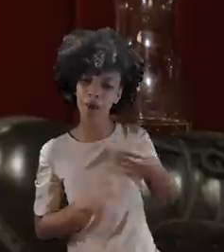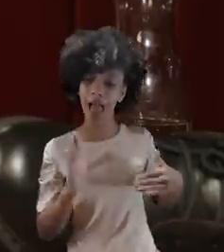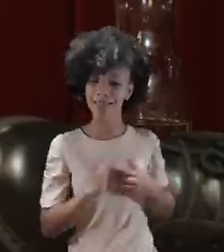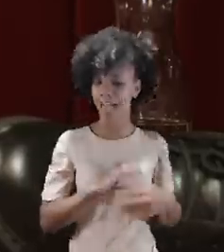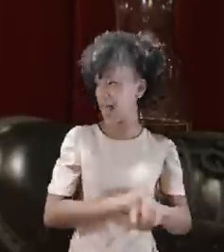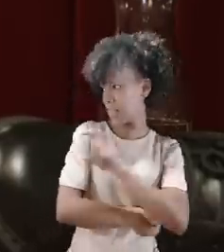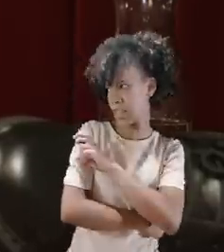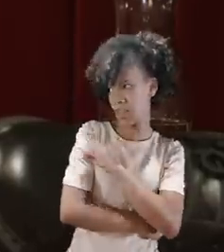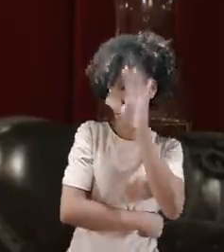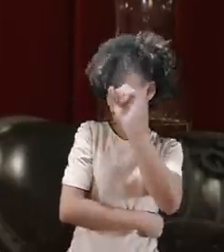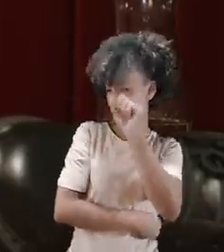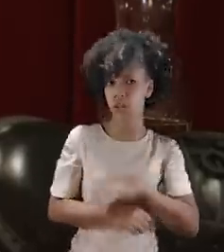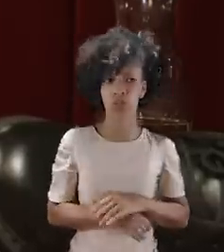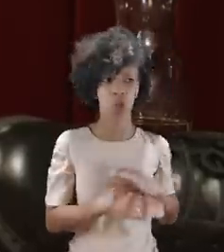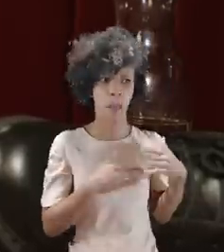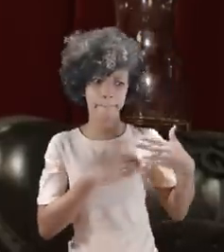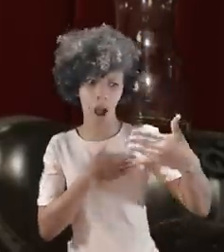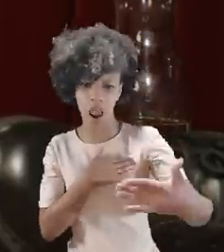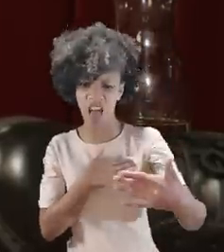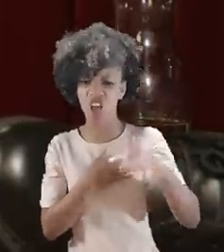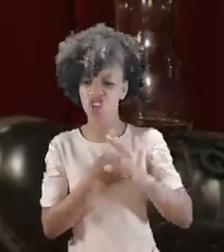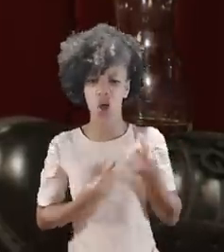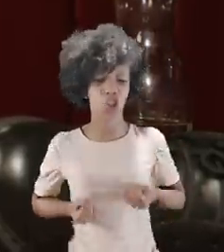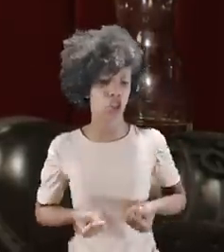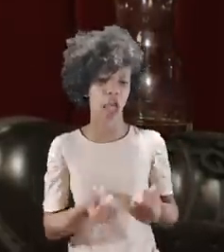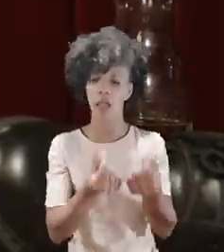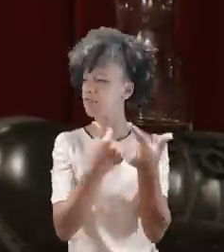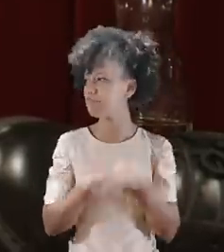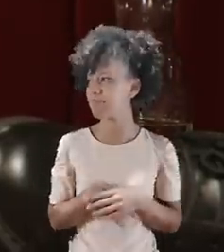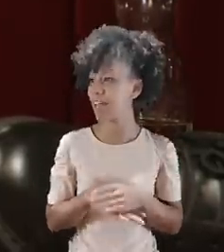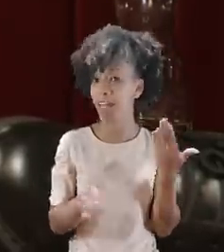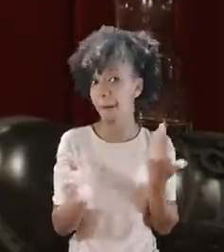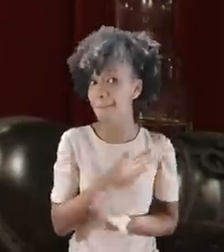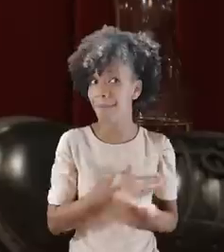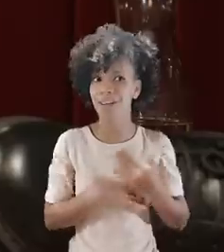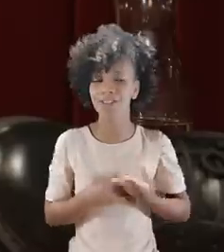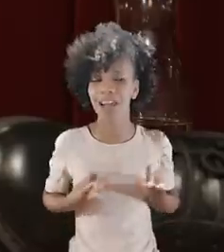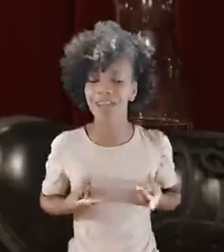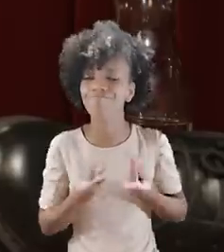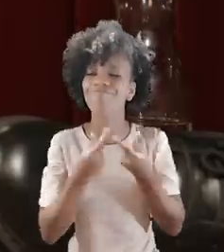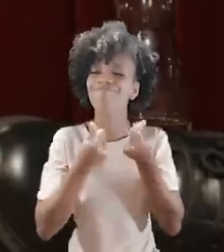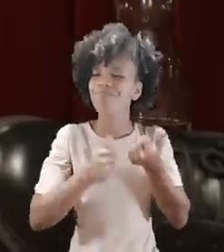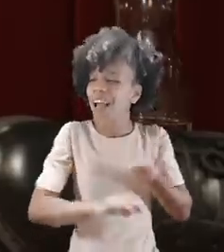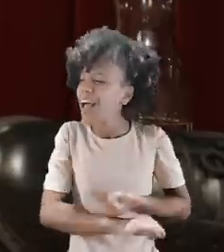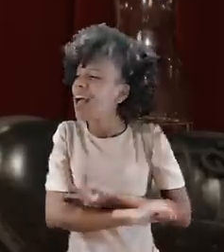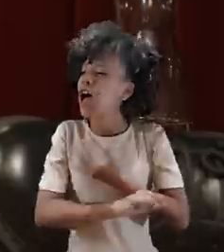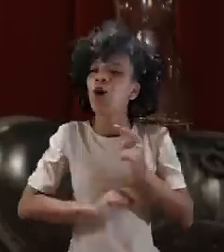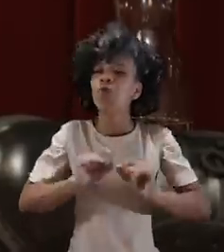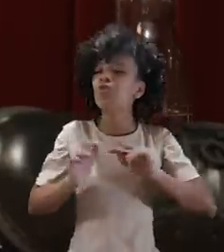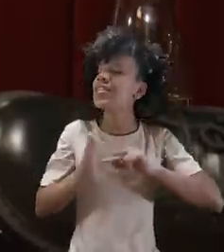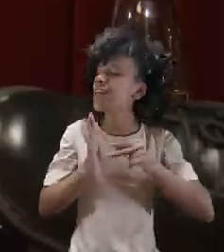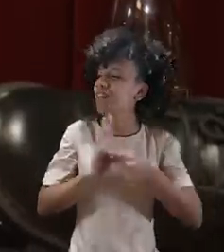a 5ª série Manel que aprendi e todo o resto é baseado em só ganhar dinheiro e a gente perde um pouco da sensibilidade do que são as